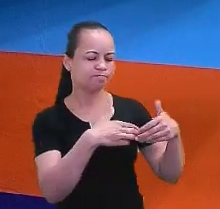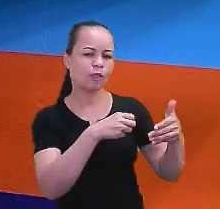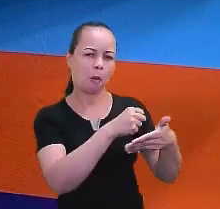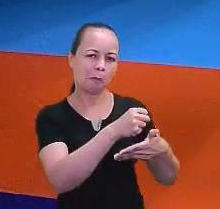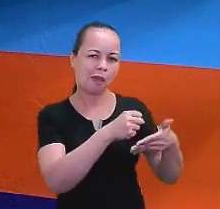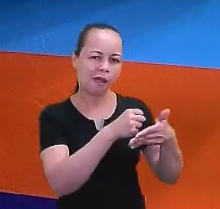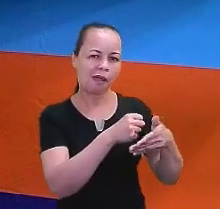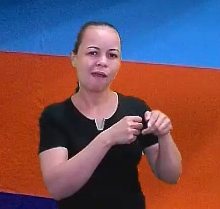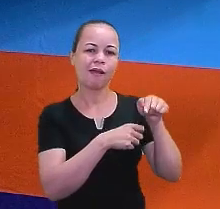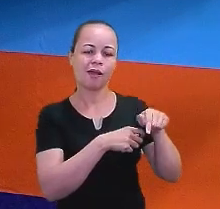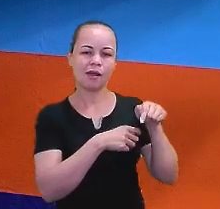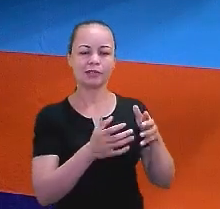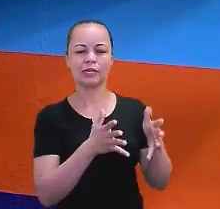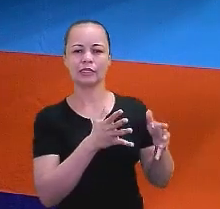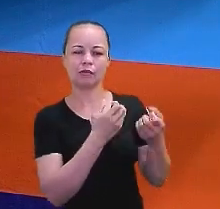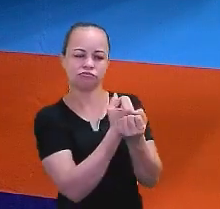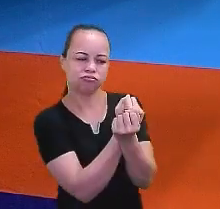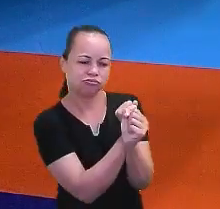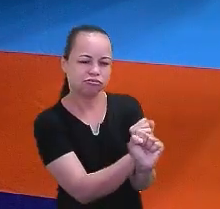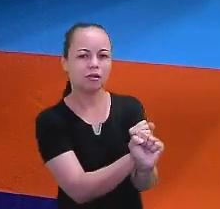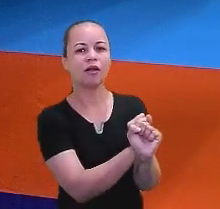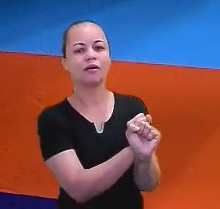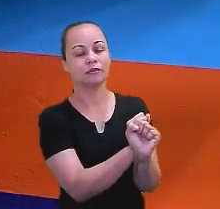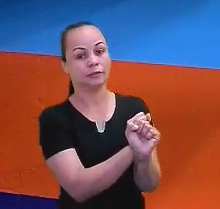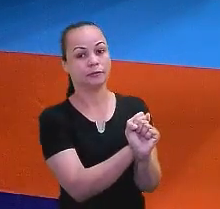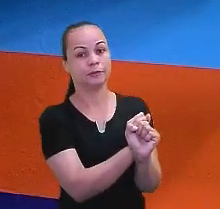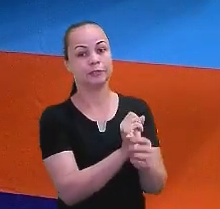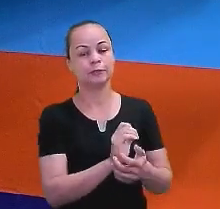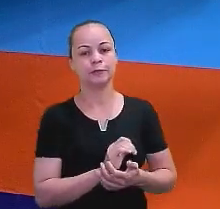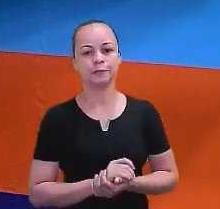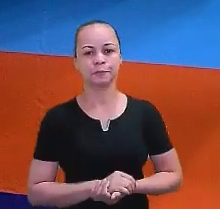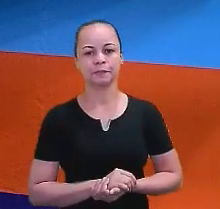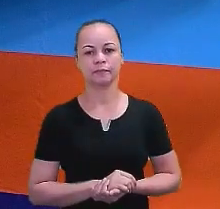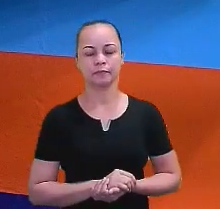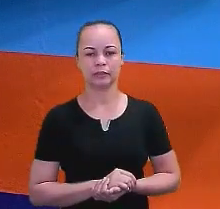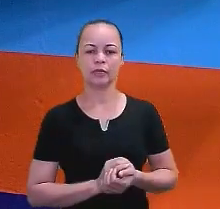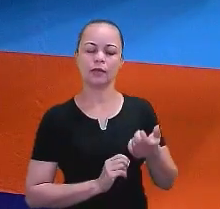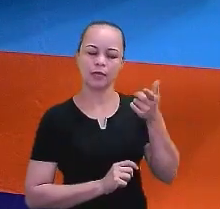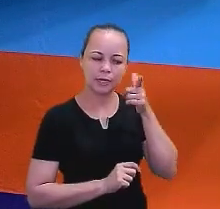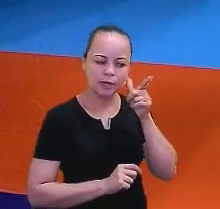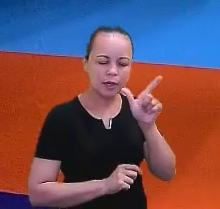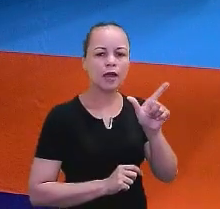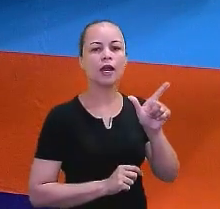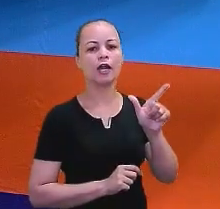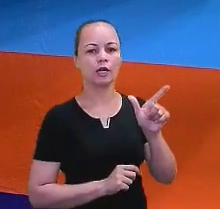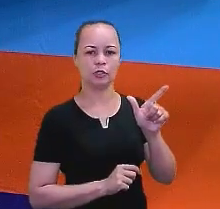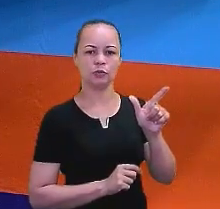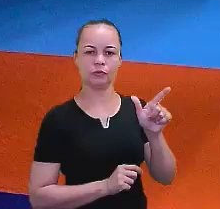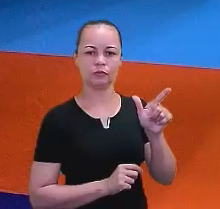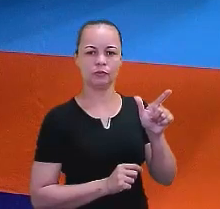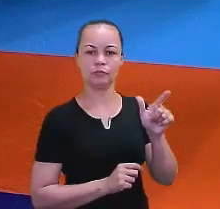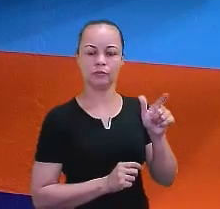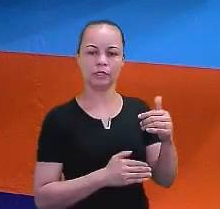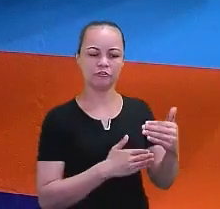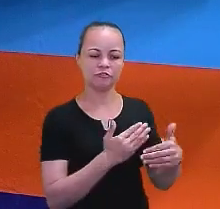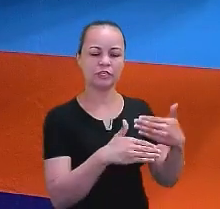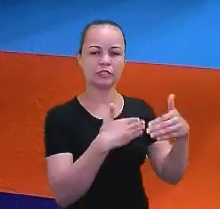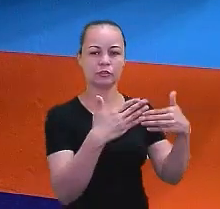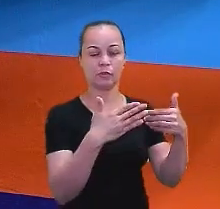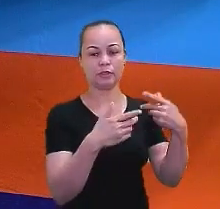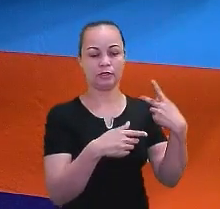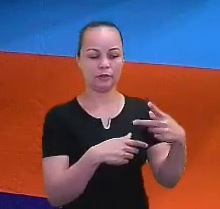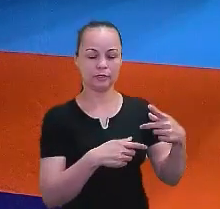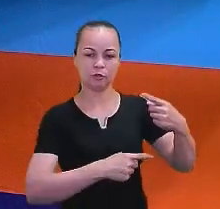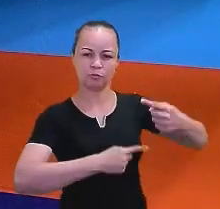baseada na escravidão. Então, ganham benefícios a partir dessas